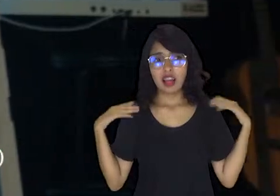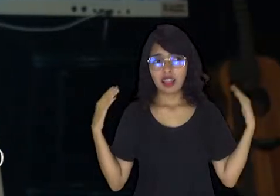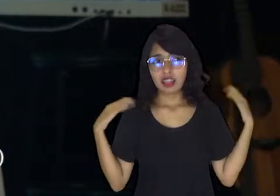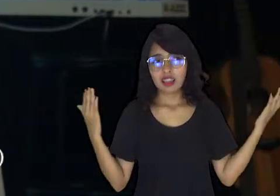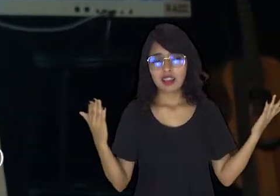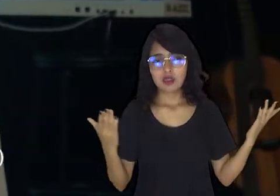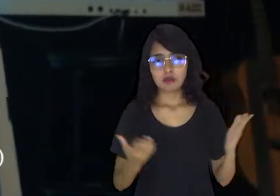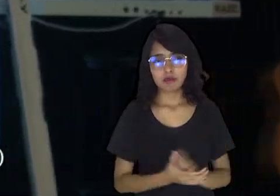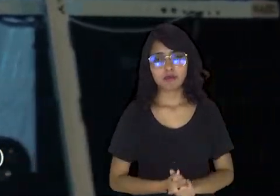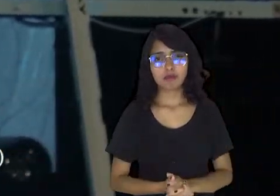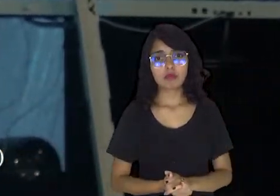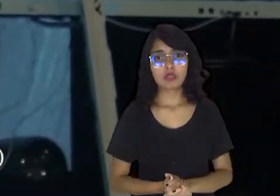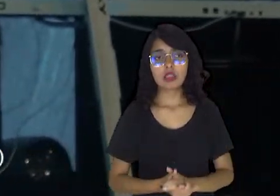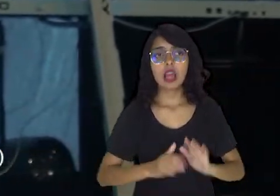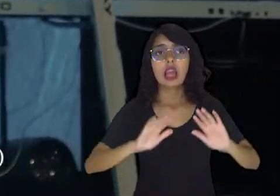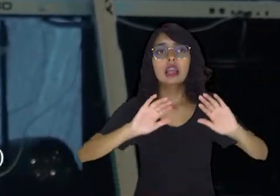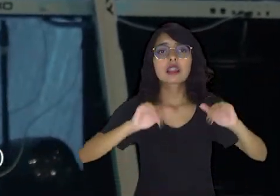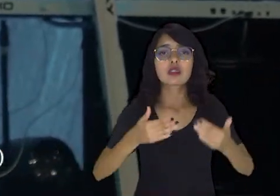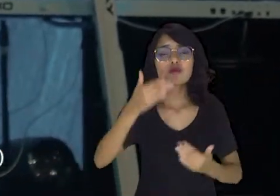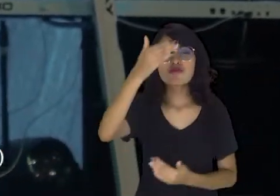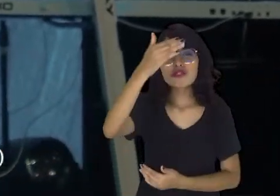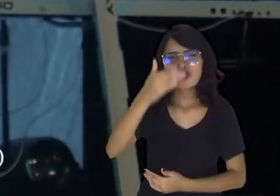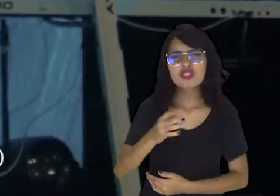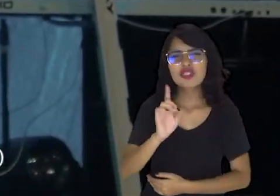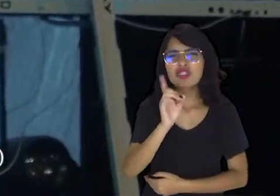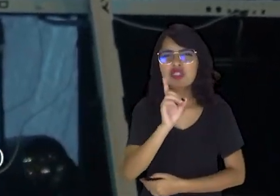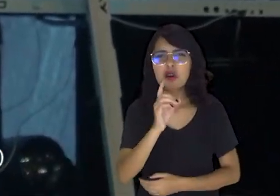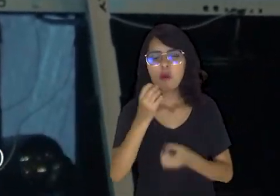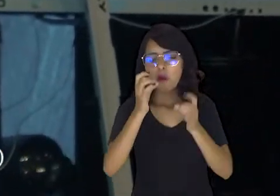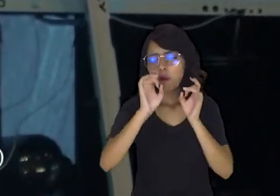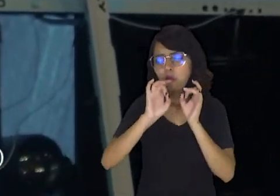rejeitar a nossa confiança e confissão,